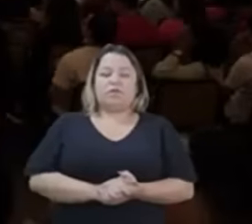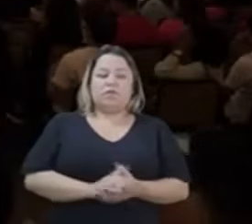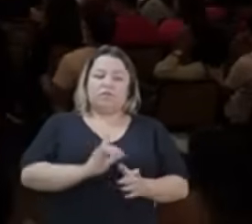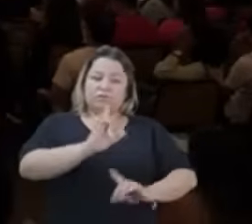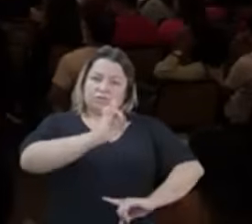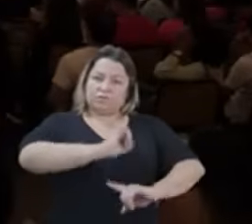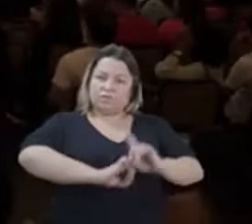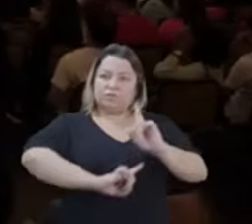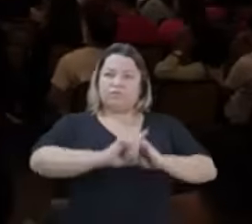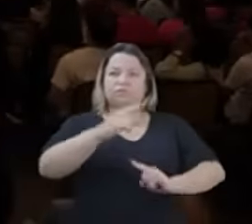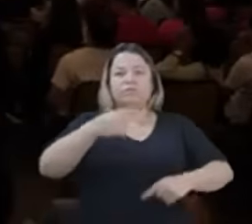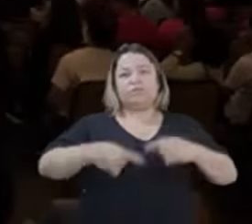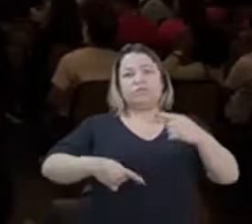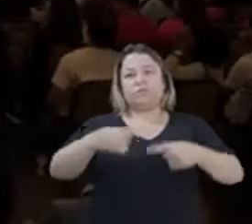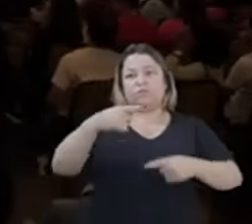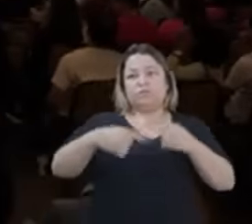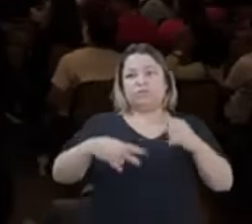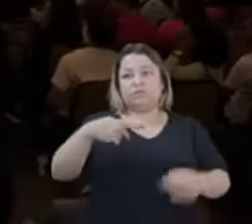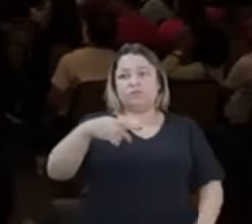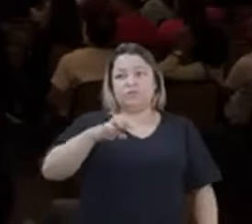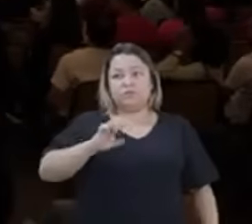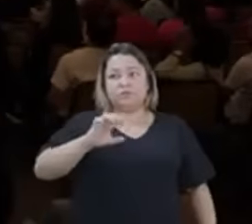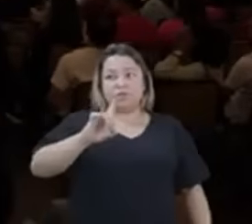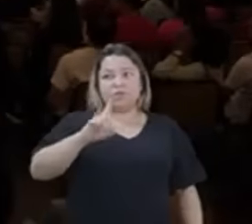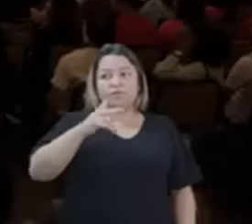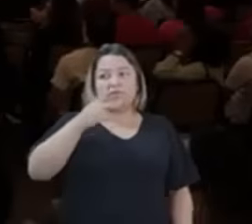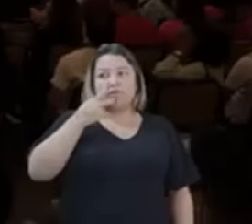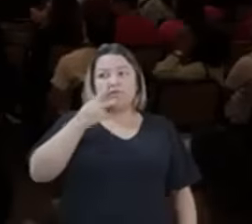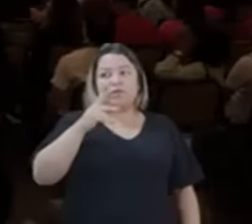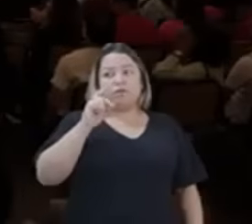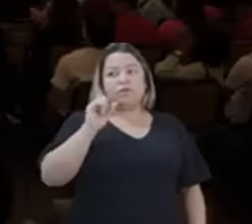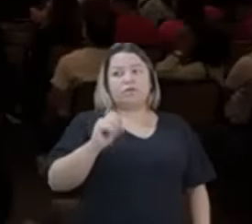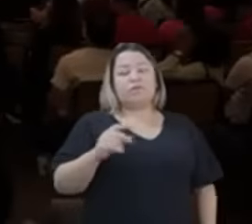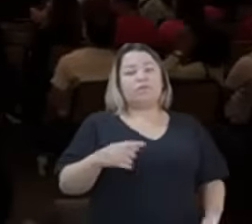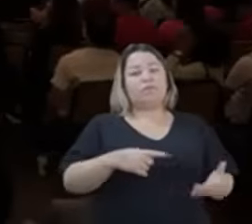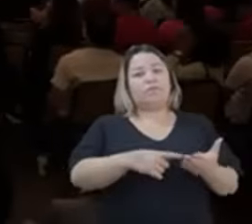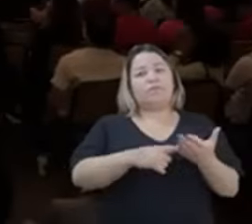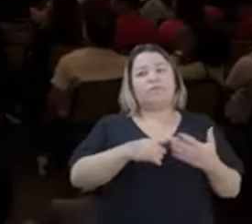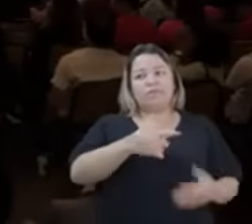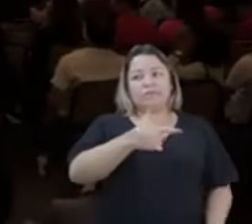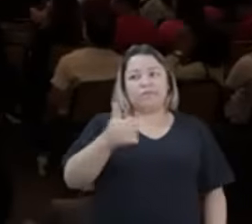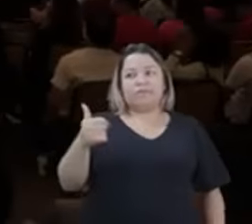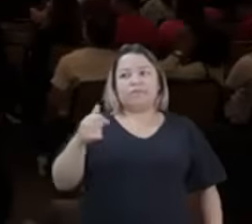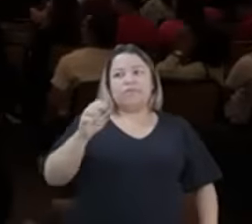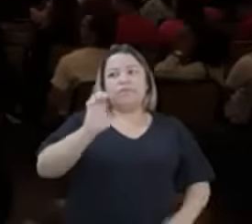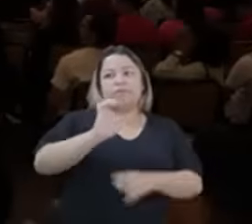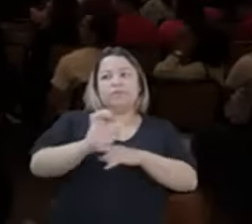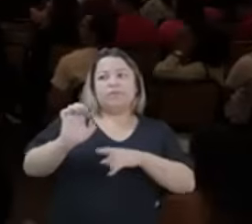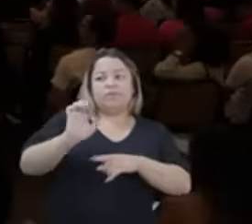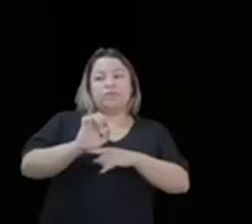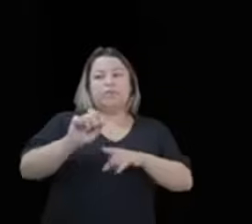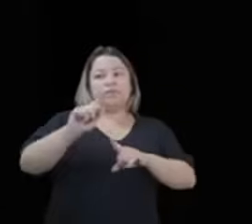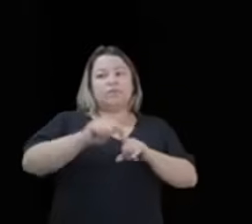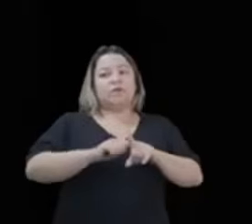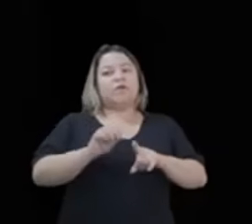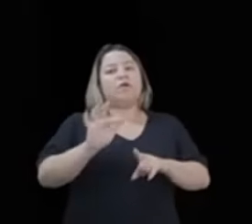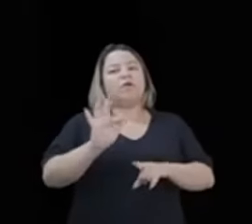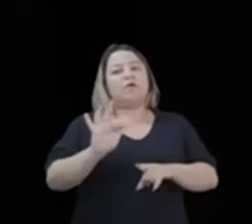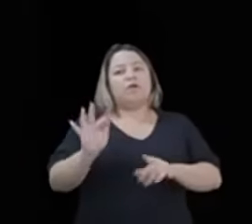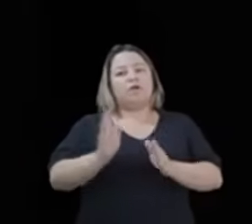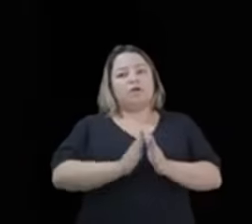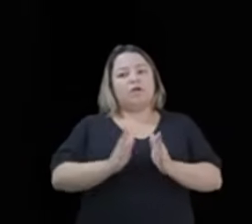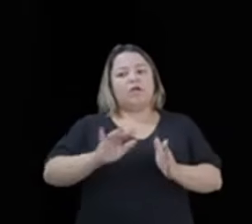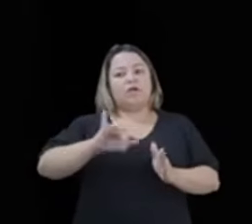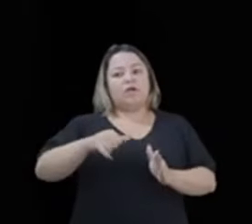construí nos debates do PED. Como eu disse, eu visitei 22 estados de fevereiro a julho. E